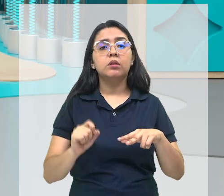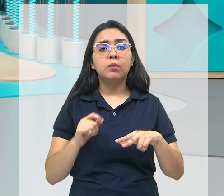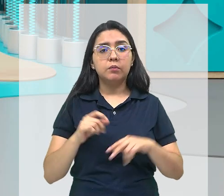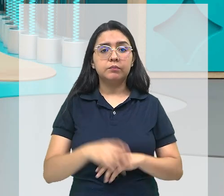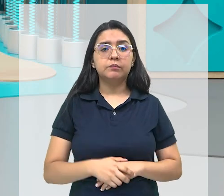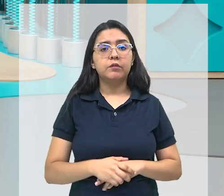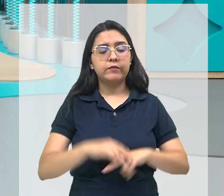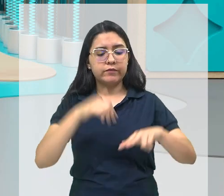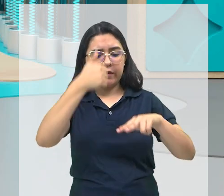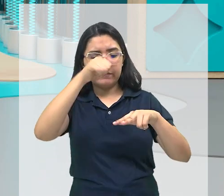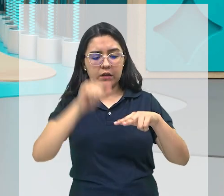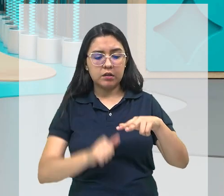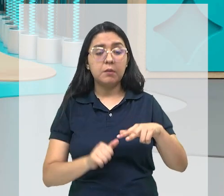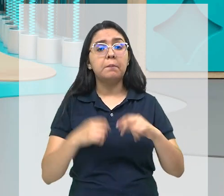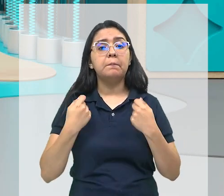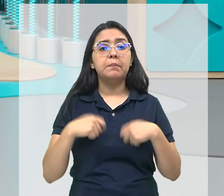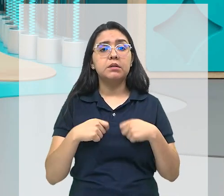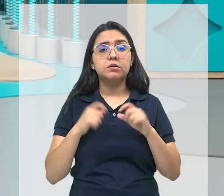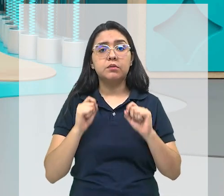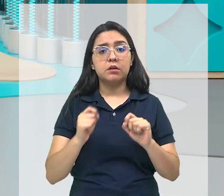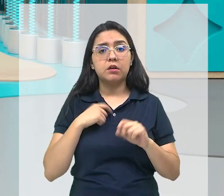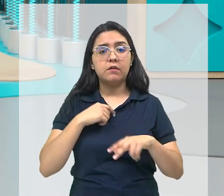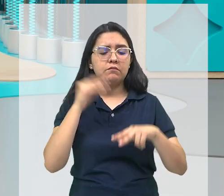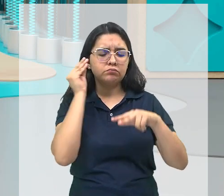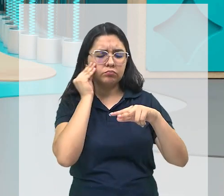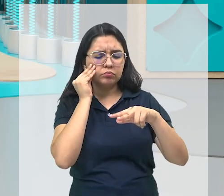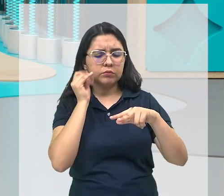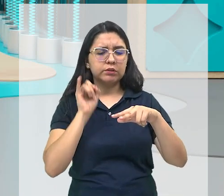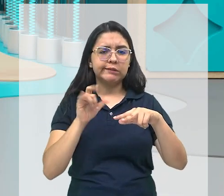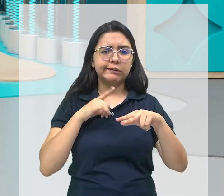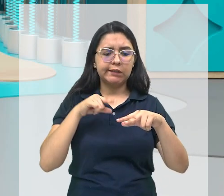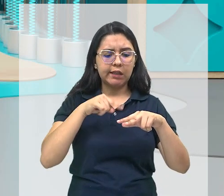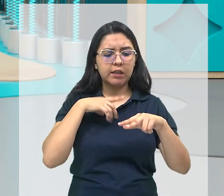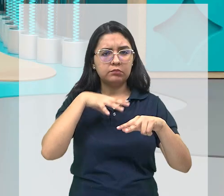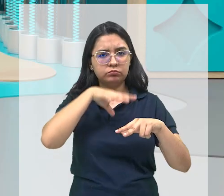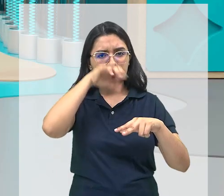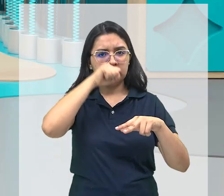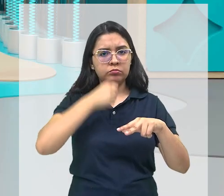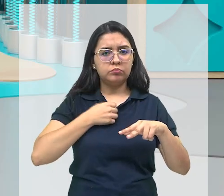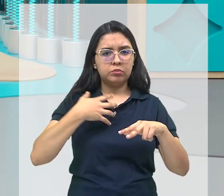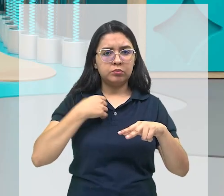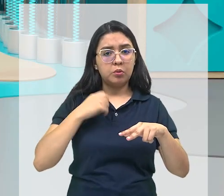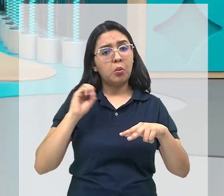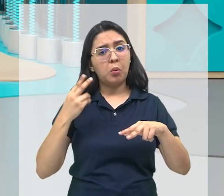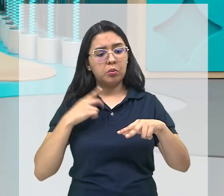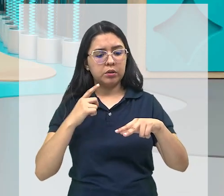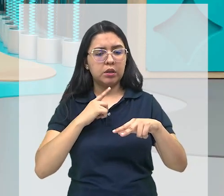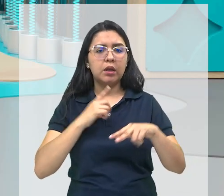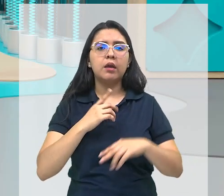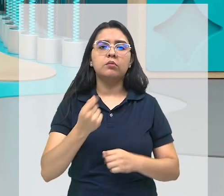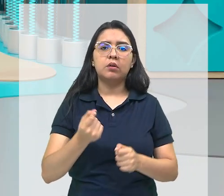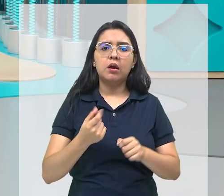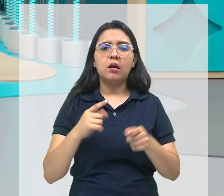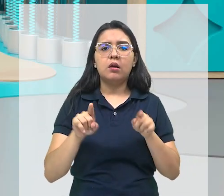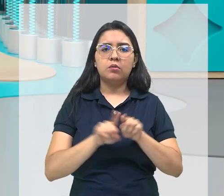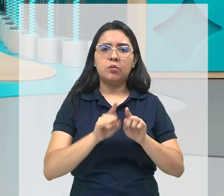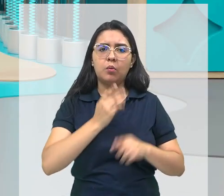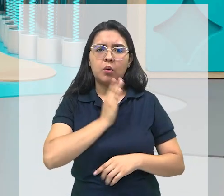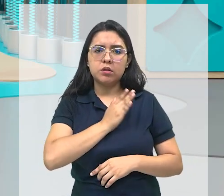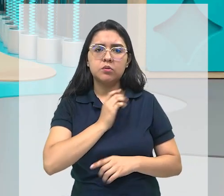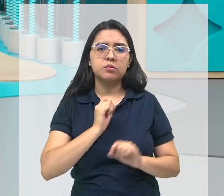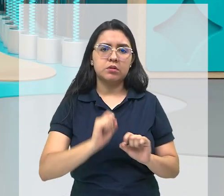então é sinal de que você precisa observar se a pessoa está respirando ou se ela tem pulsação.